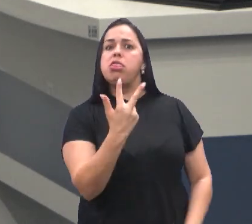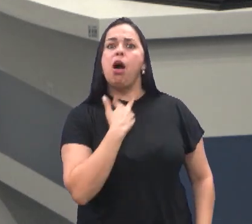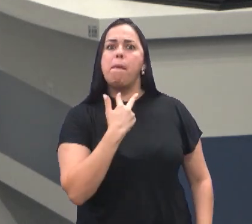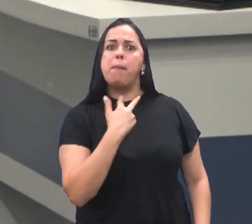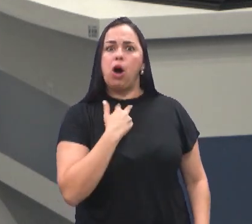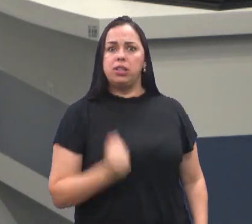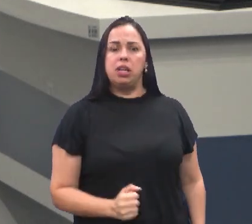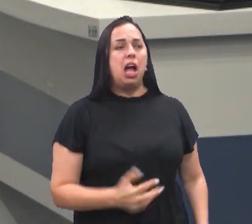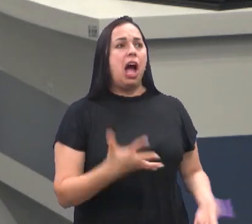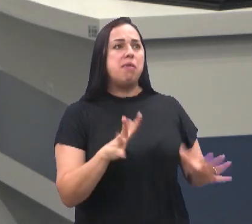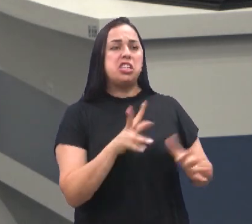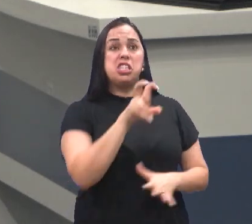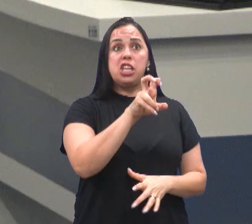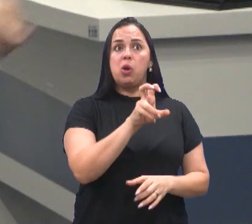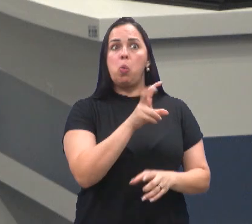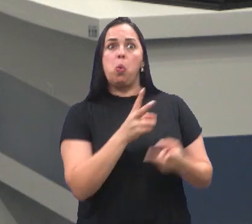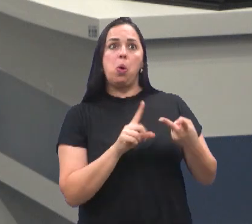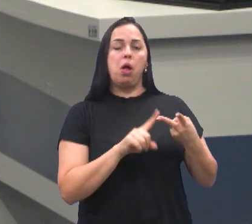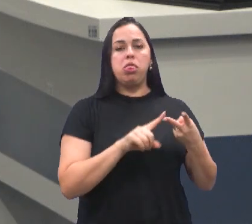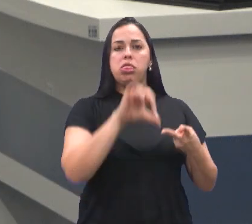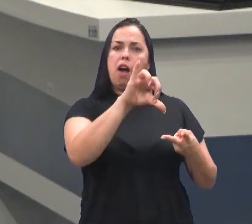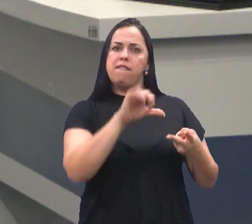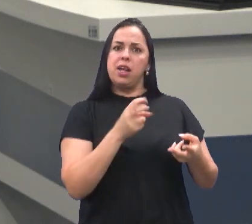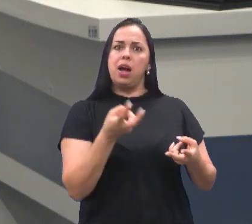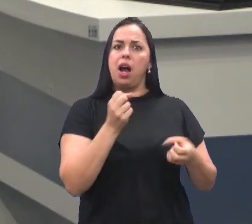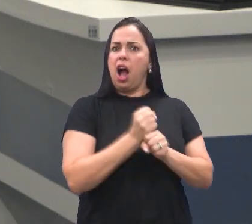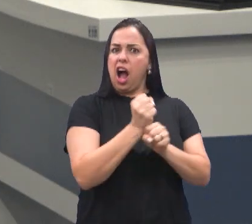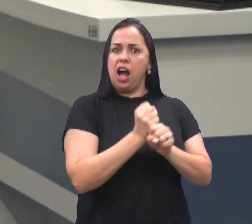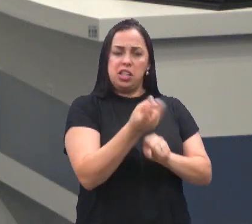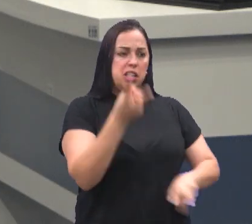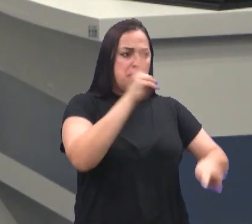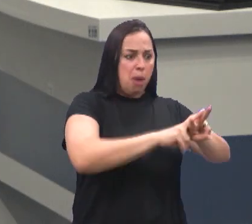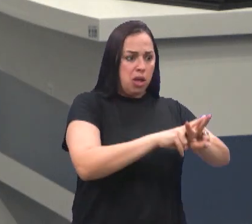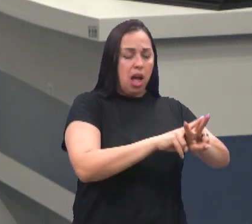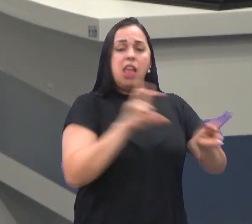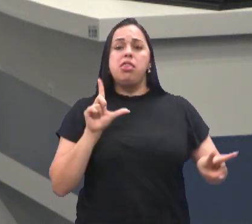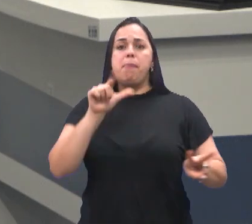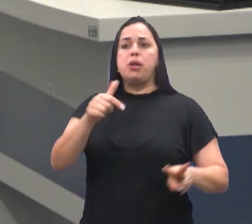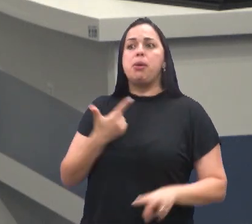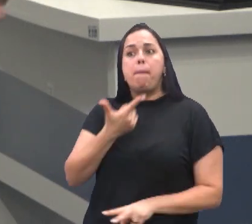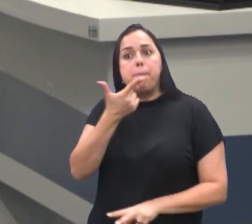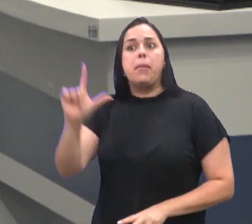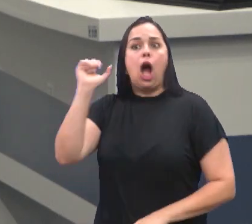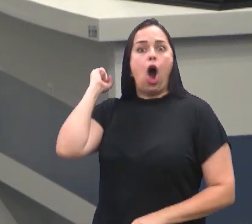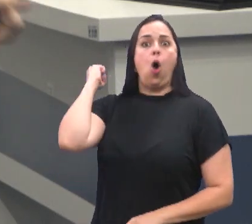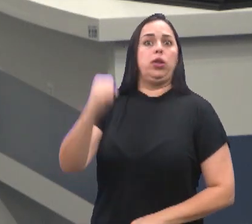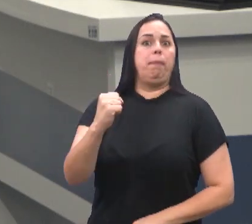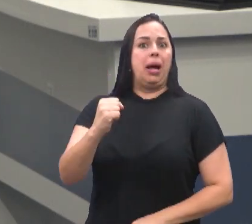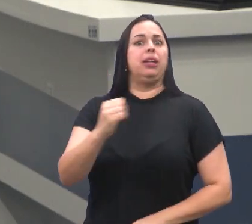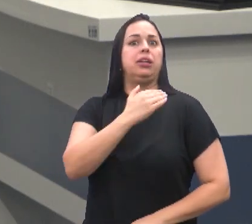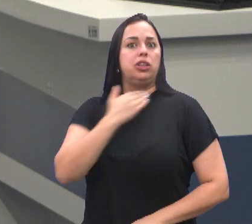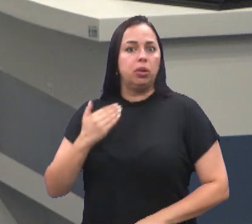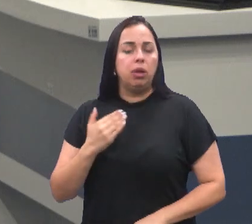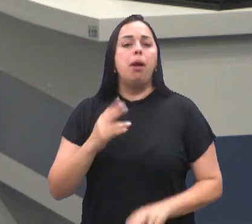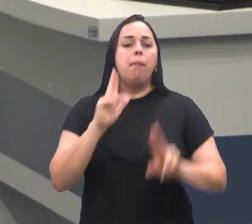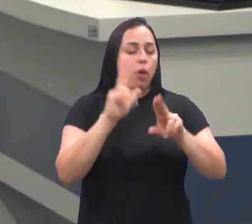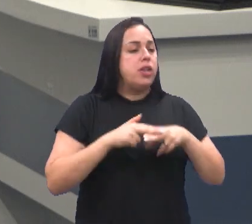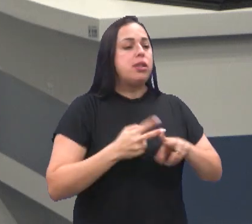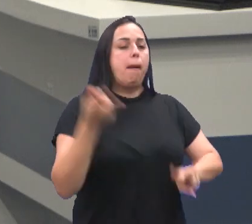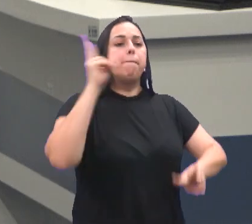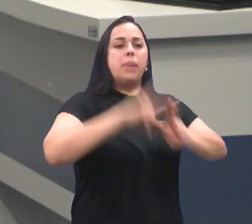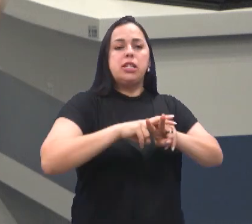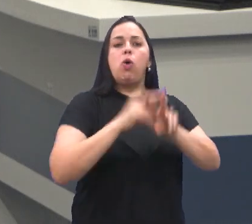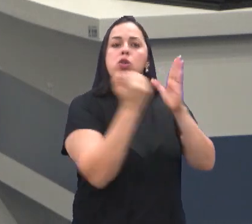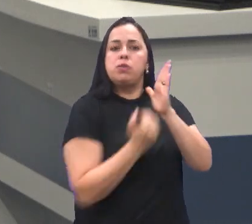de 5 anos, 9 anos, voltem a matar outras mulheres. Nós queremos uma prisão maior. Então, o senhor Rodolfo,